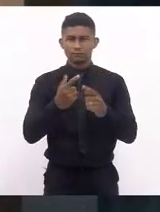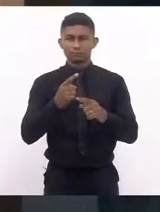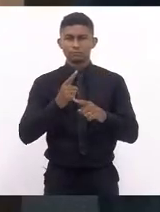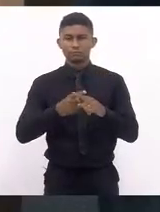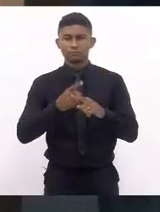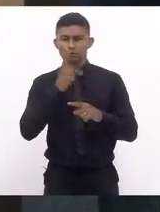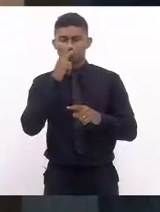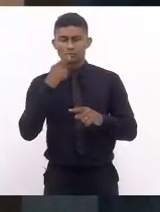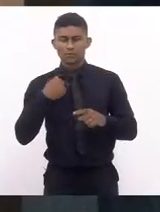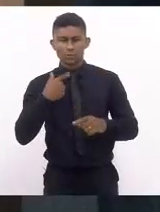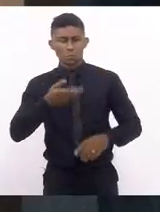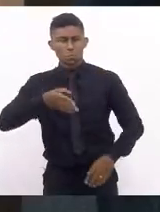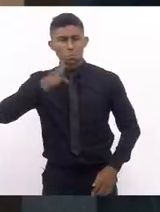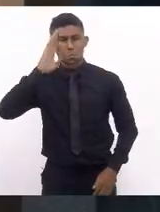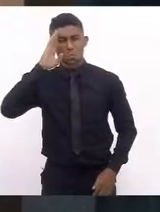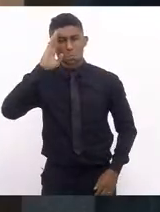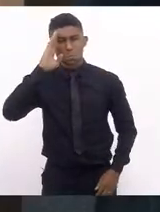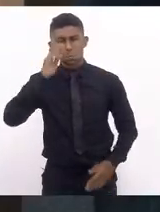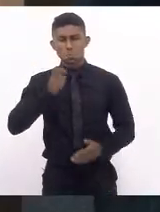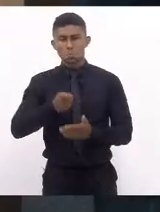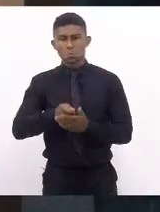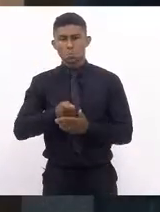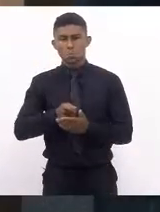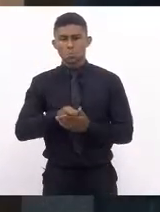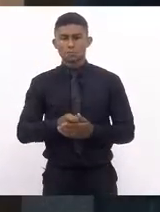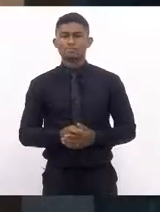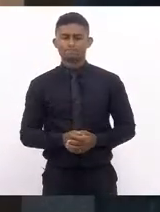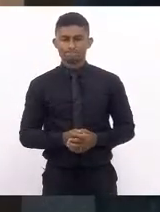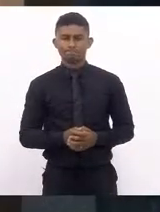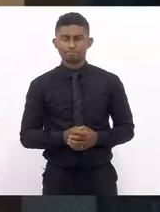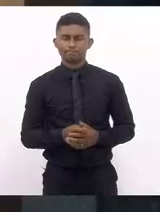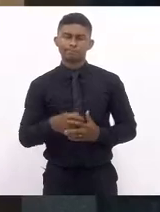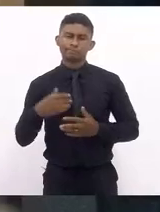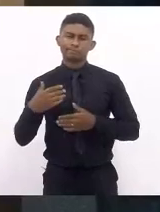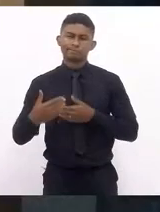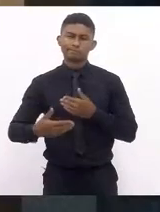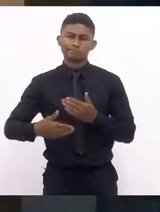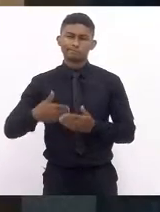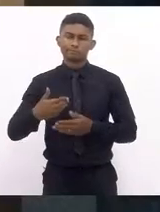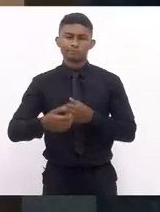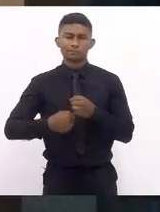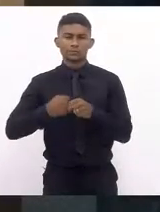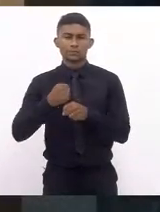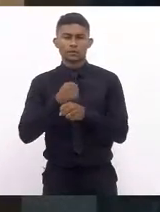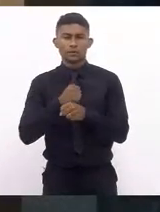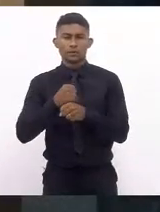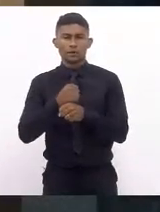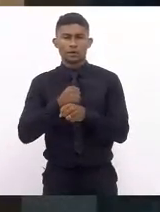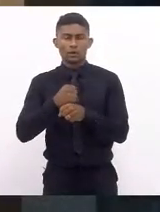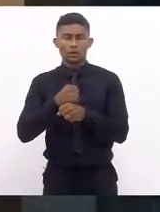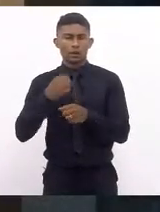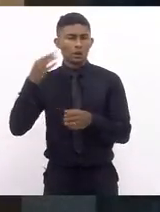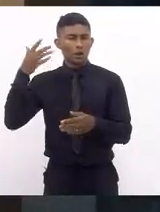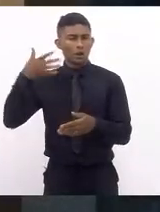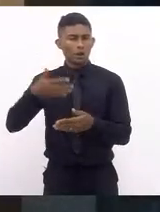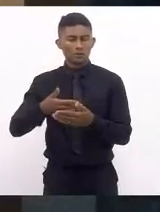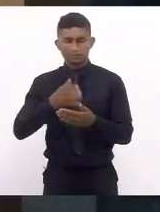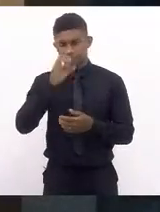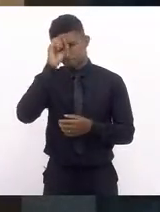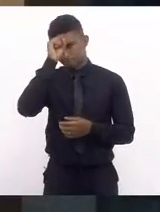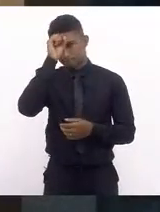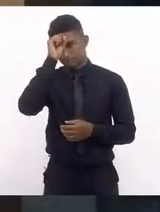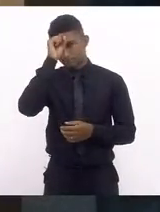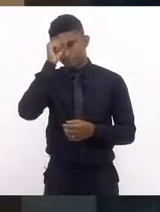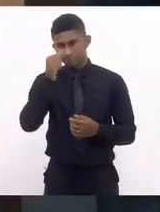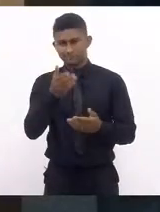sargentona do exército do que uma parlamentar e no decorrer desses anos eu pude aprender muito aprendi